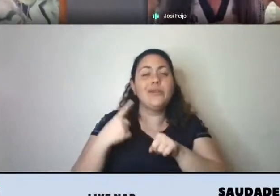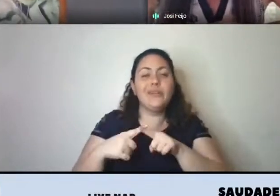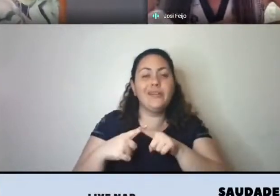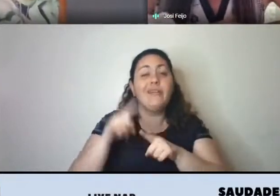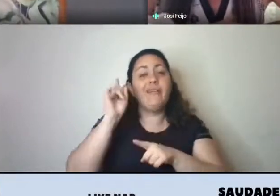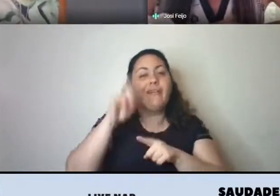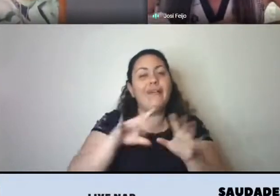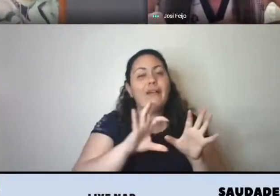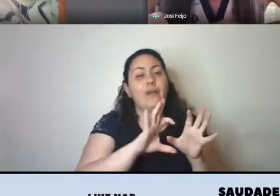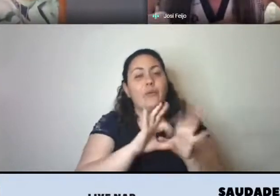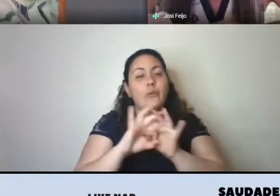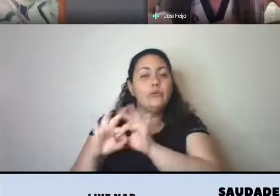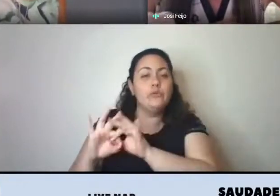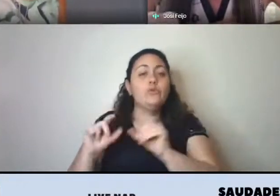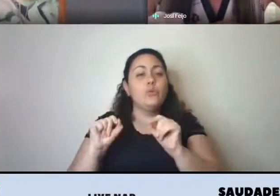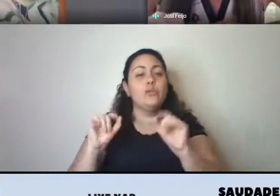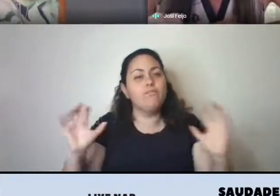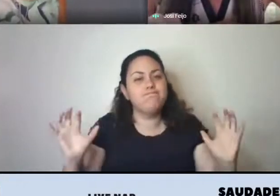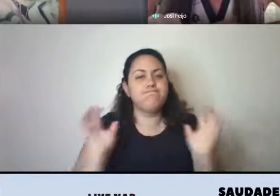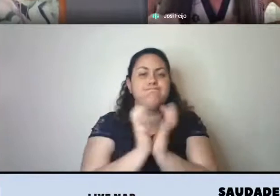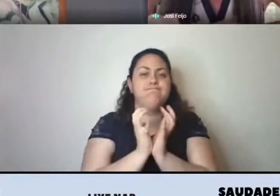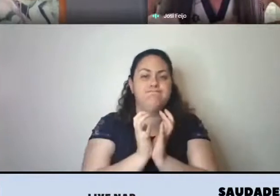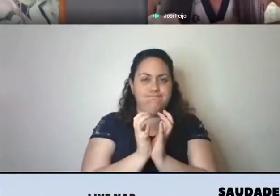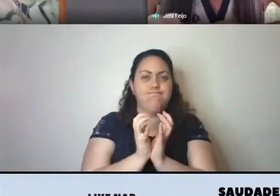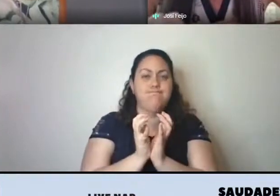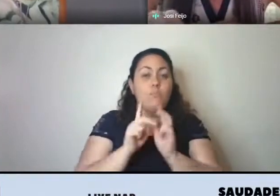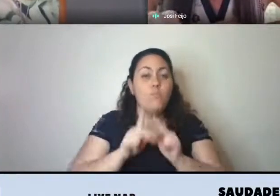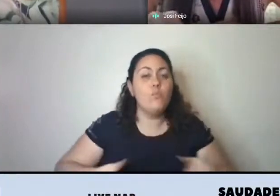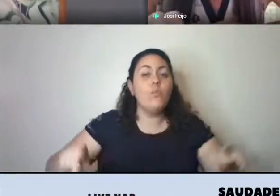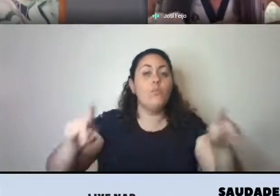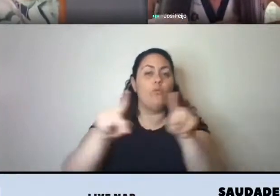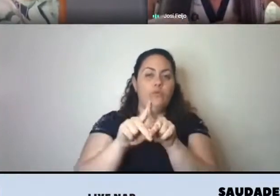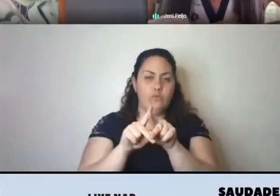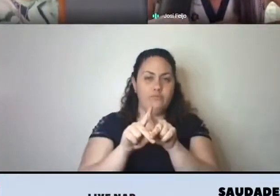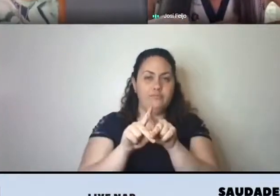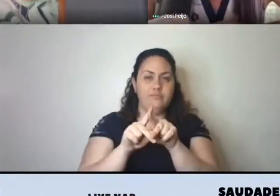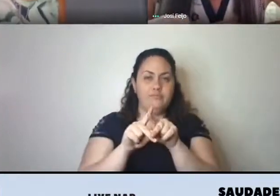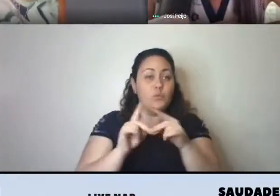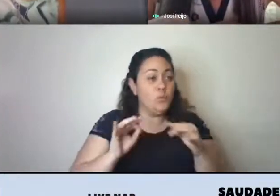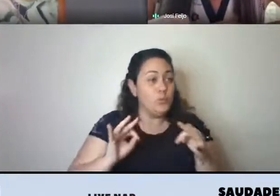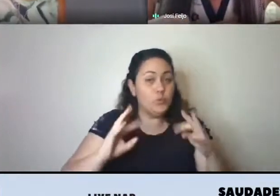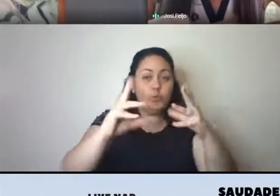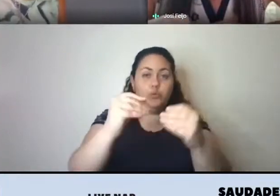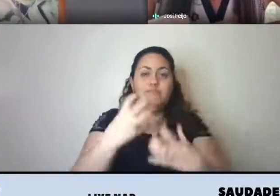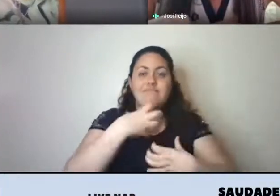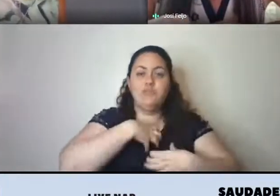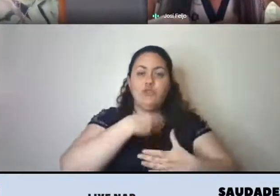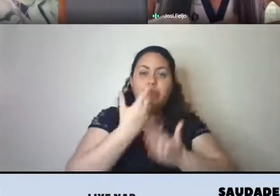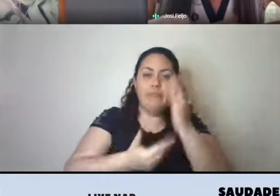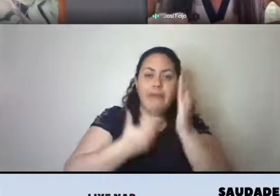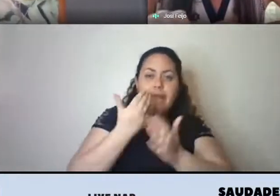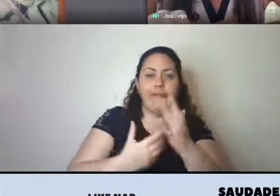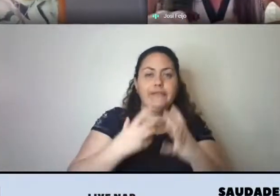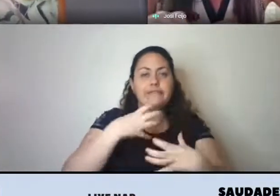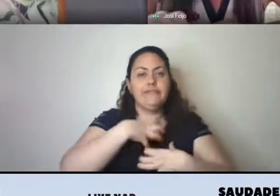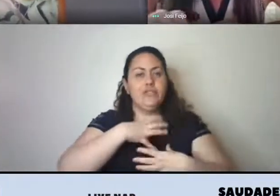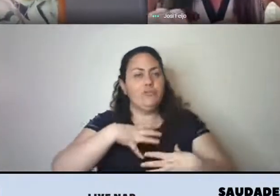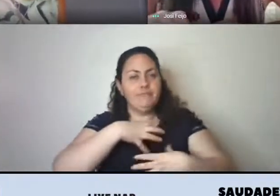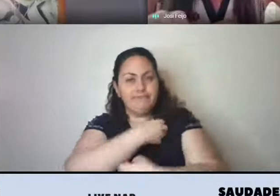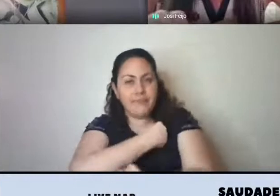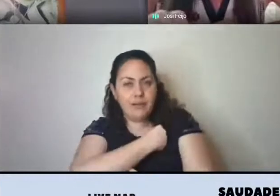contexto coletivo, né? É um contexto de perdas e frustrações coletivas. Às vezes a